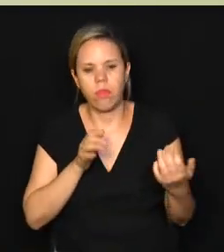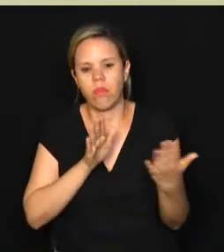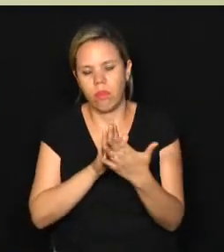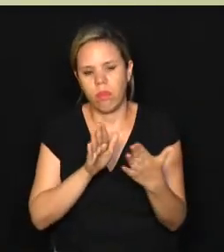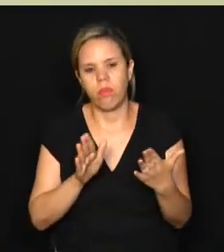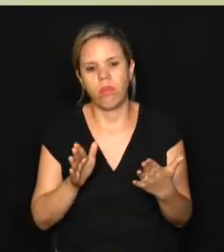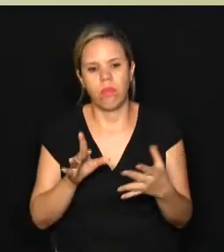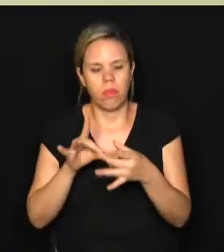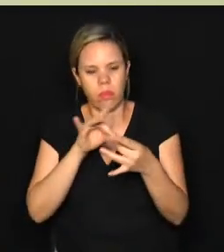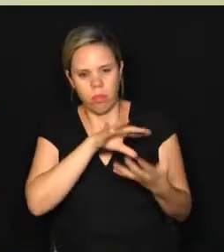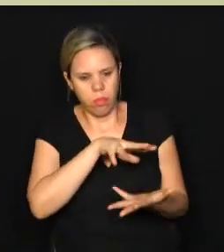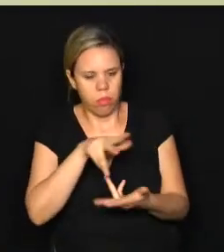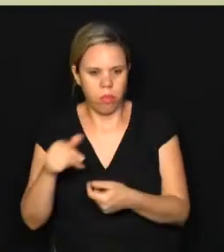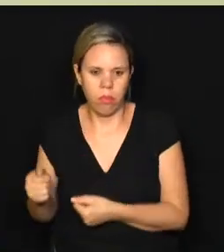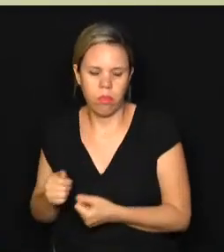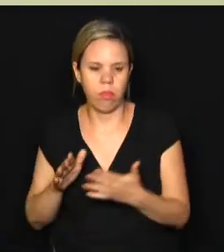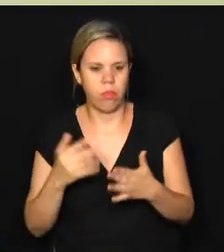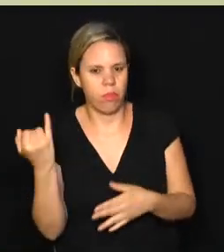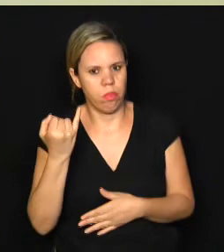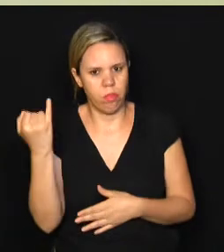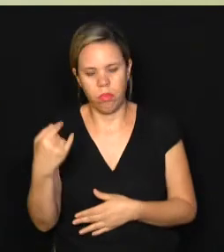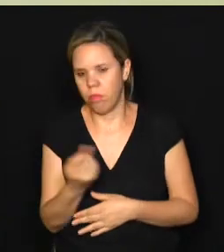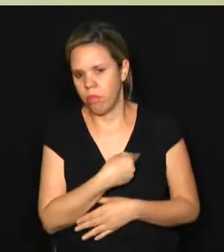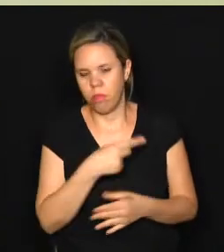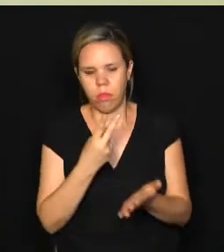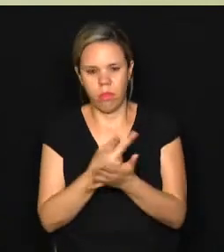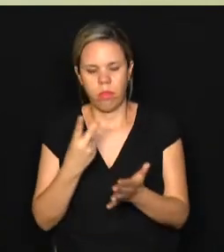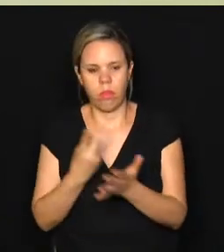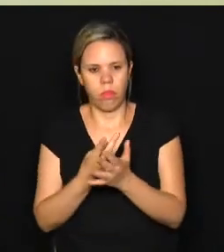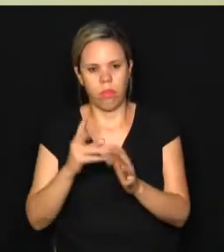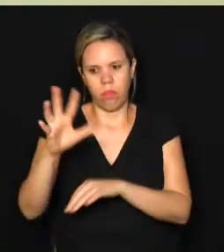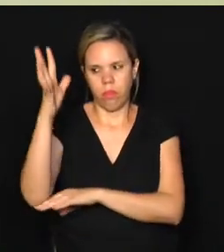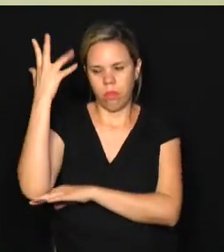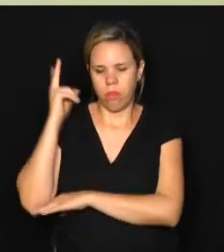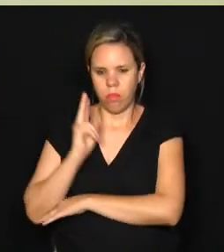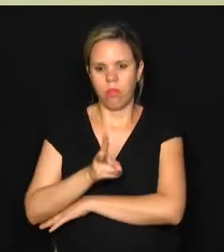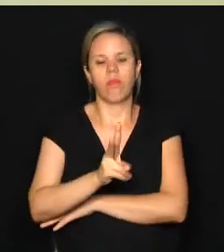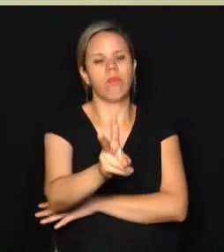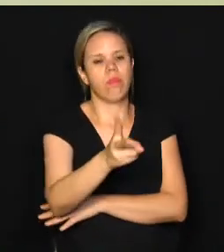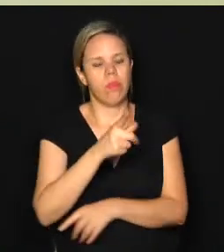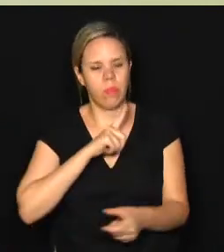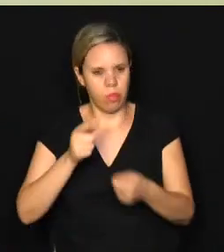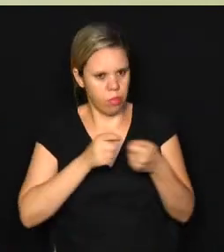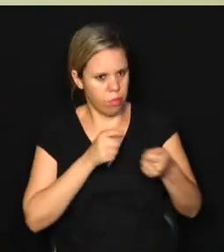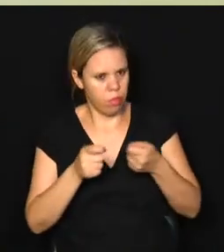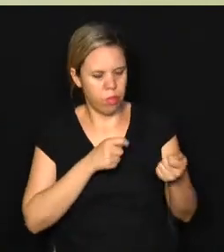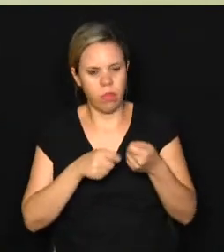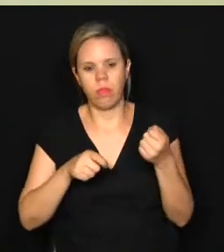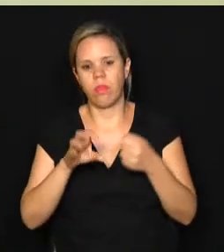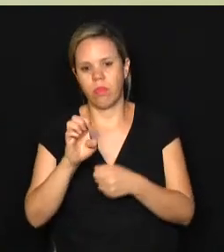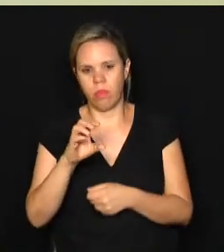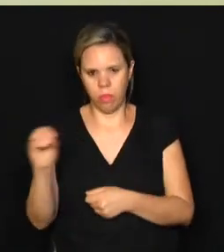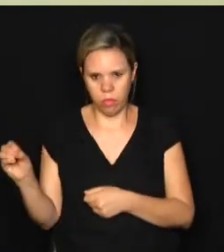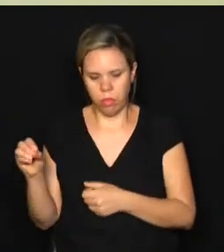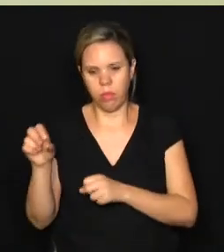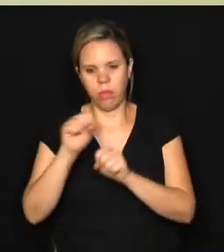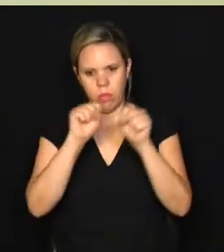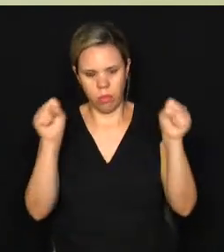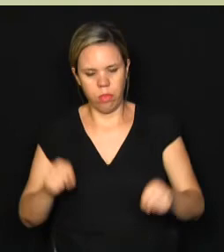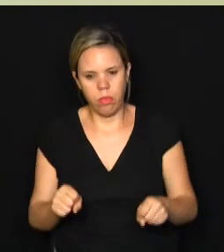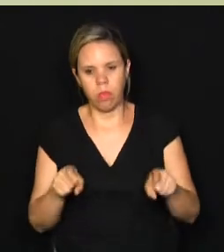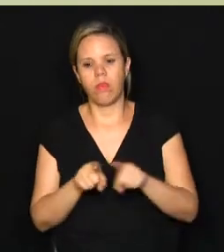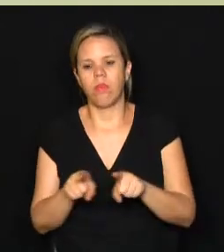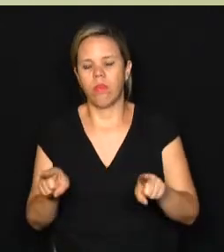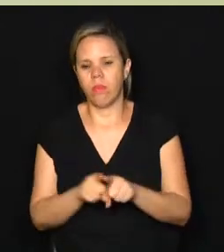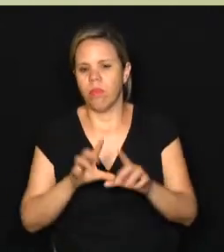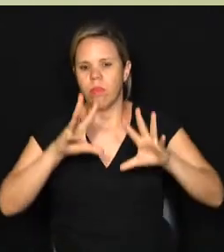com o planeta. Então, é muito importante a gente manter essas florestas em pé para manter o equilíbrio desse ecossistema, para manter